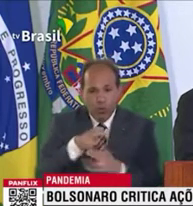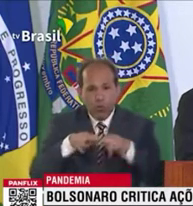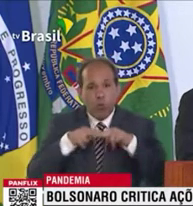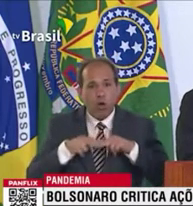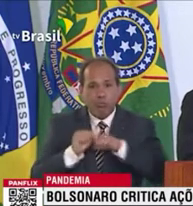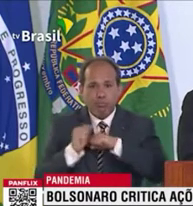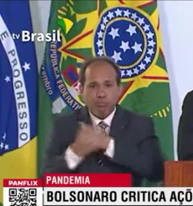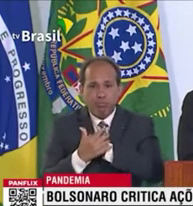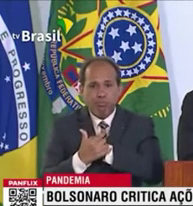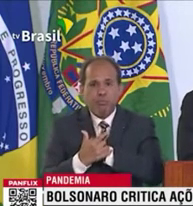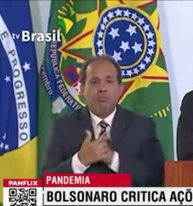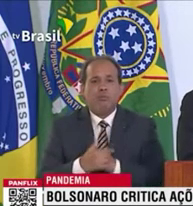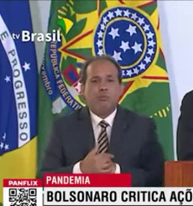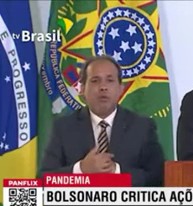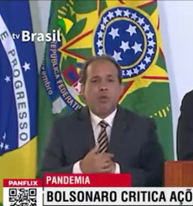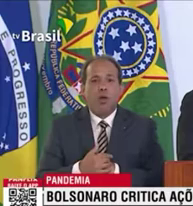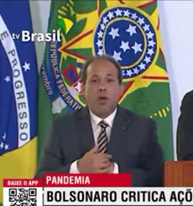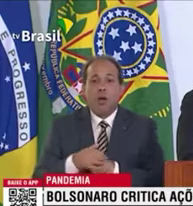Covid, o resto foram outras causas.